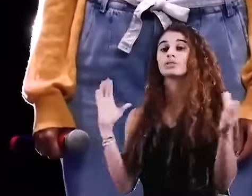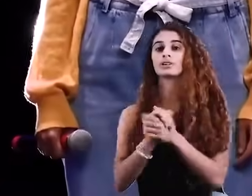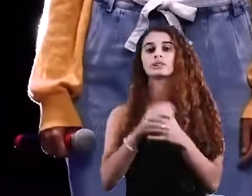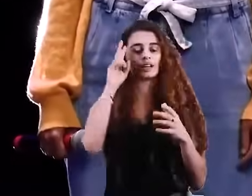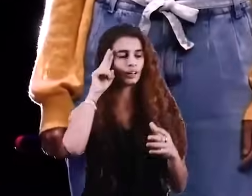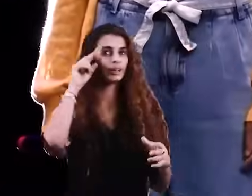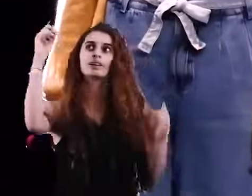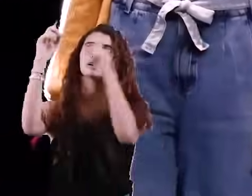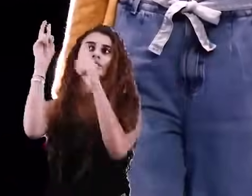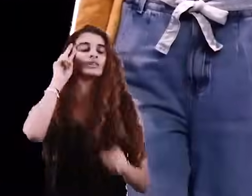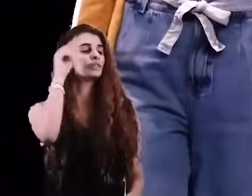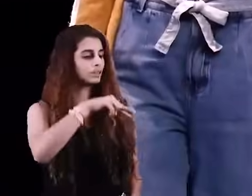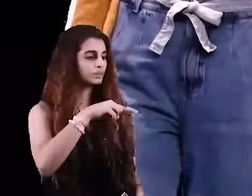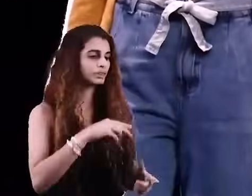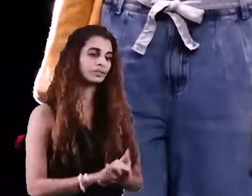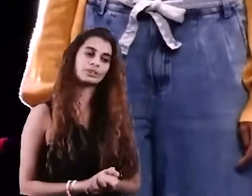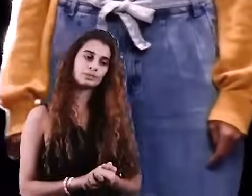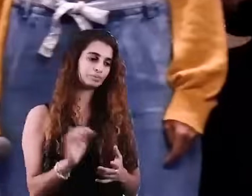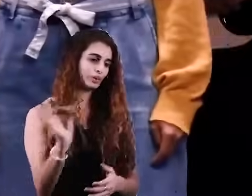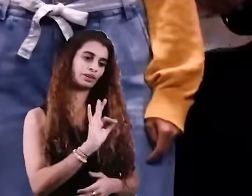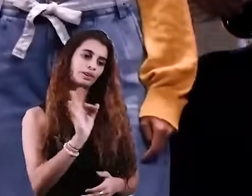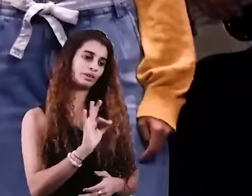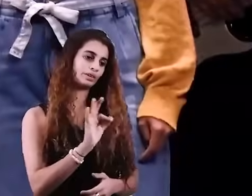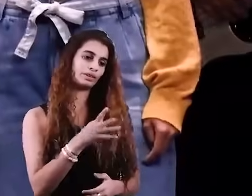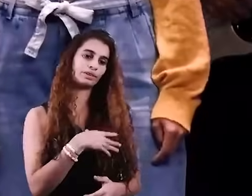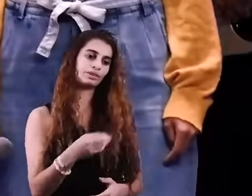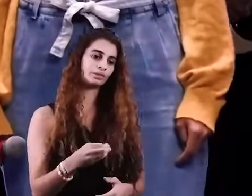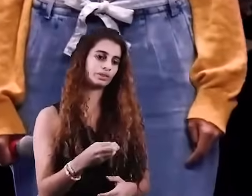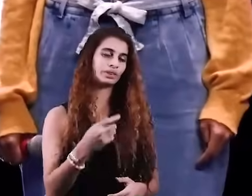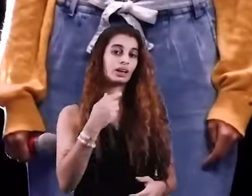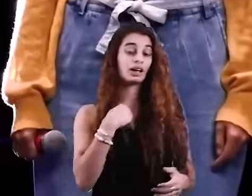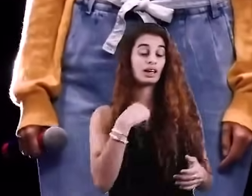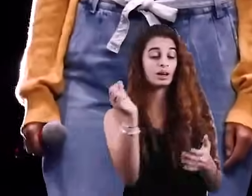você e dizendo: foi esse marido, foi esse namorado que assinou em você?